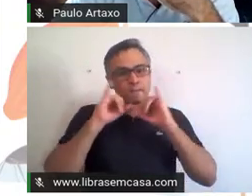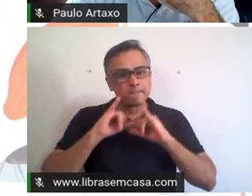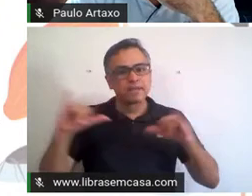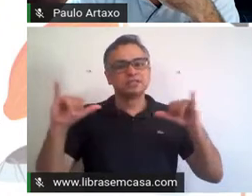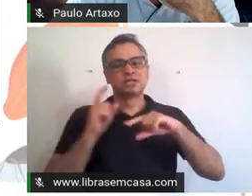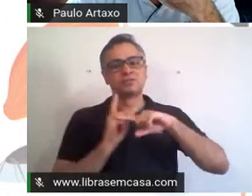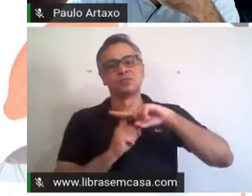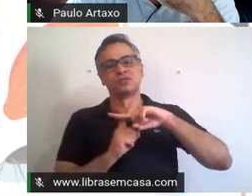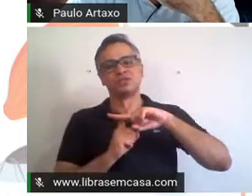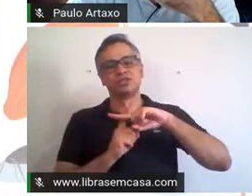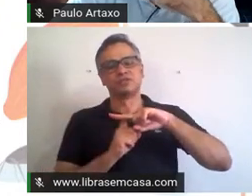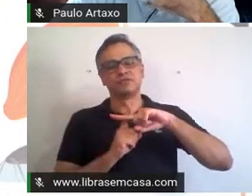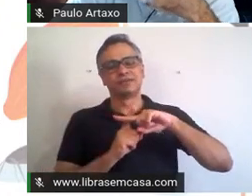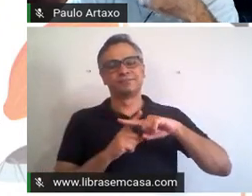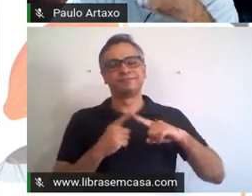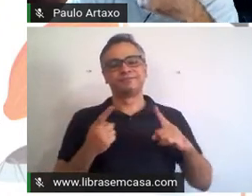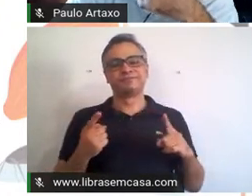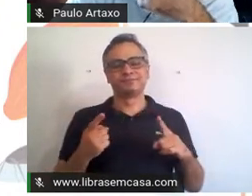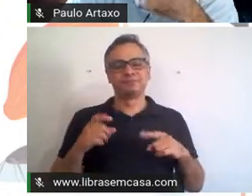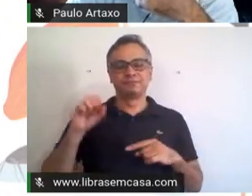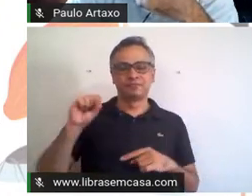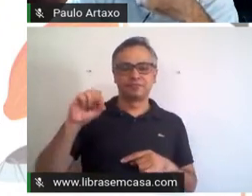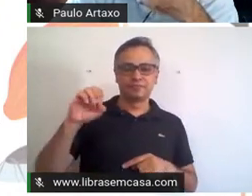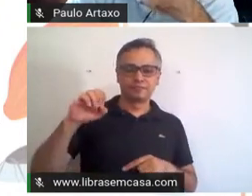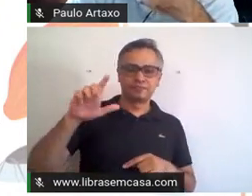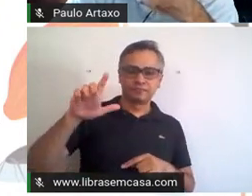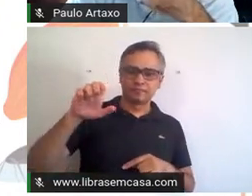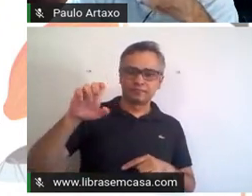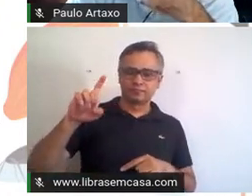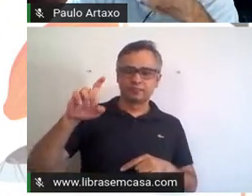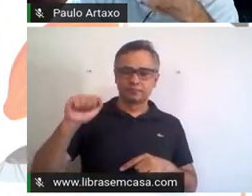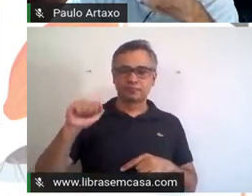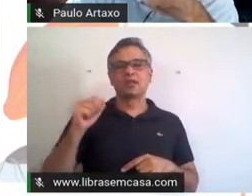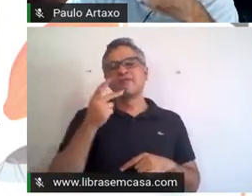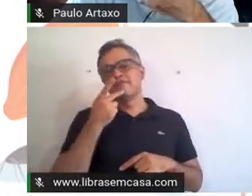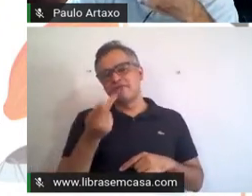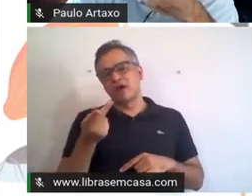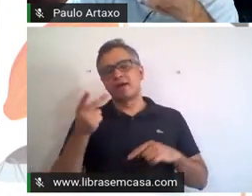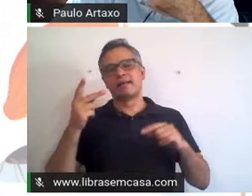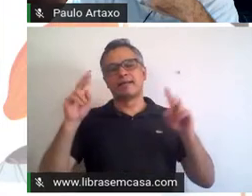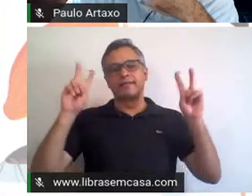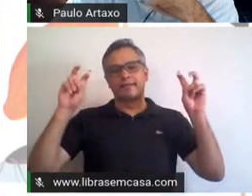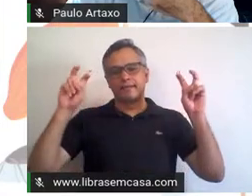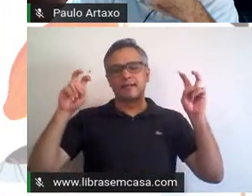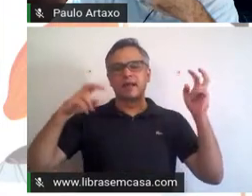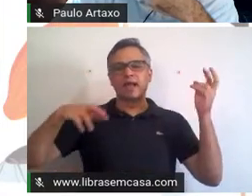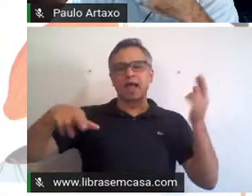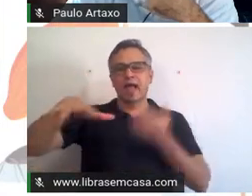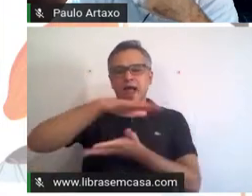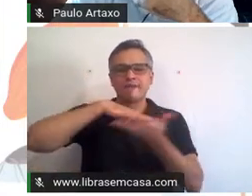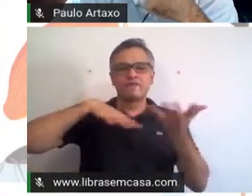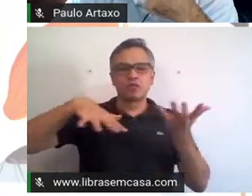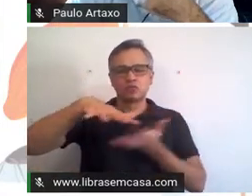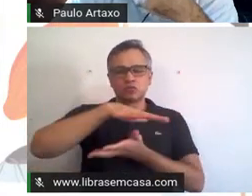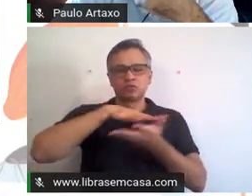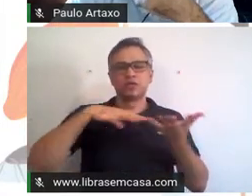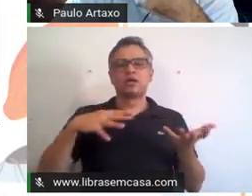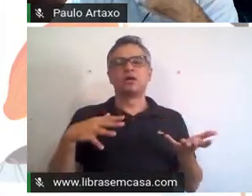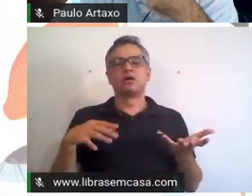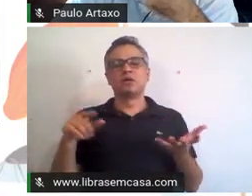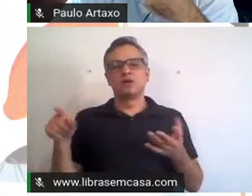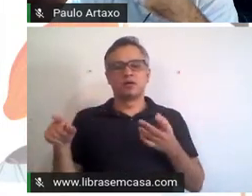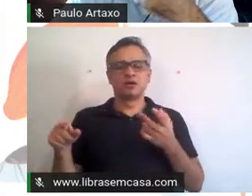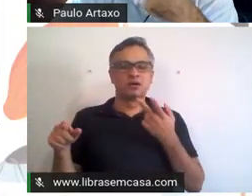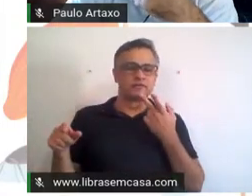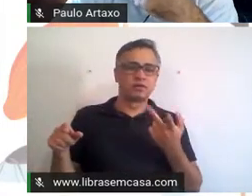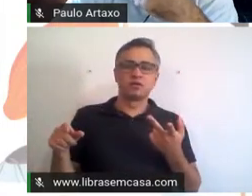que não dá, né, assim, a Soledad na fala final fala sobre revolução, a Elisabetta começa a apresentação dizendo de que não